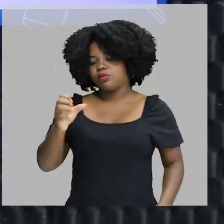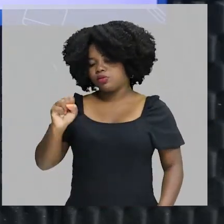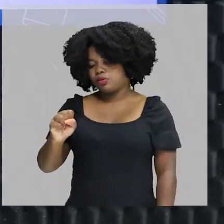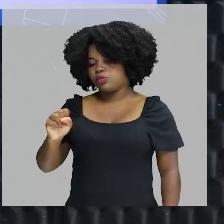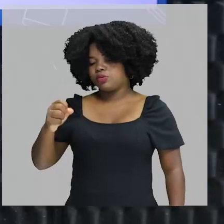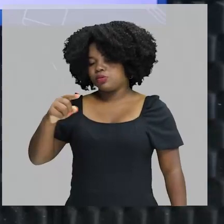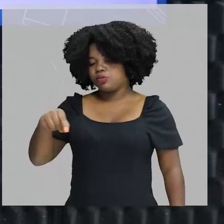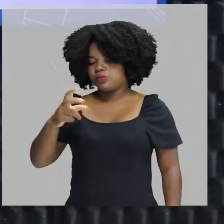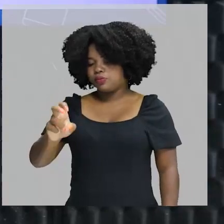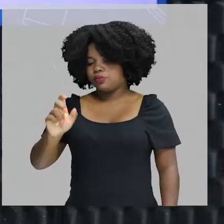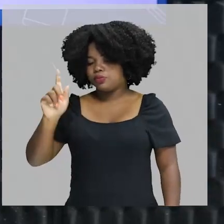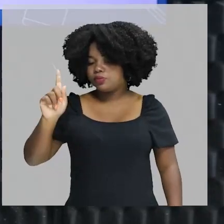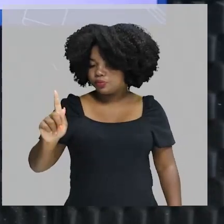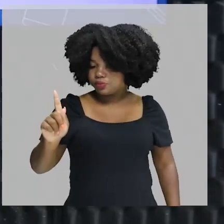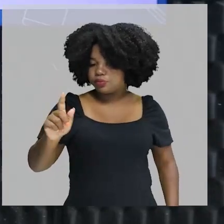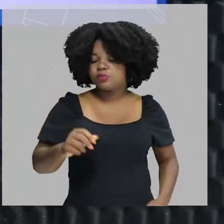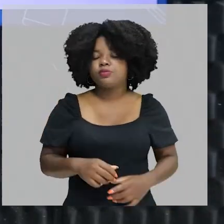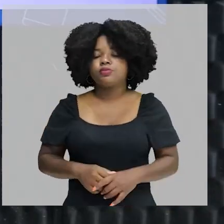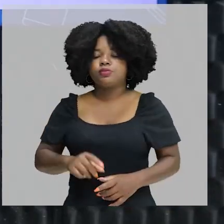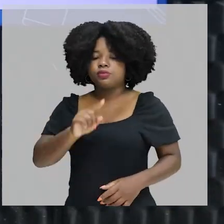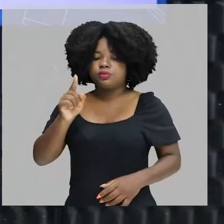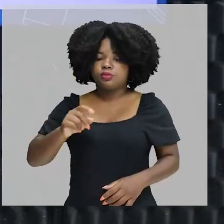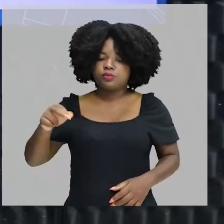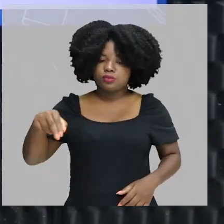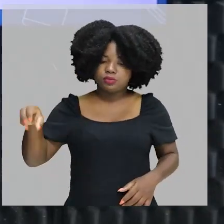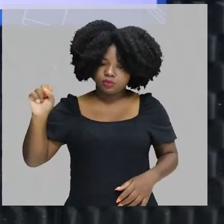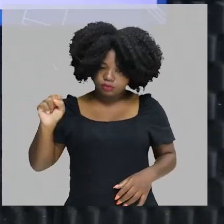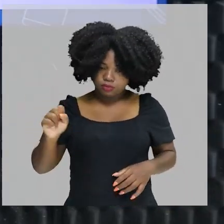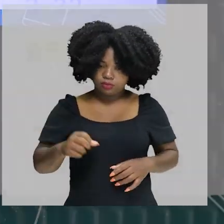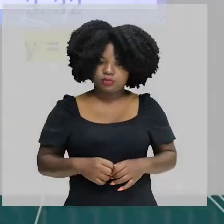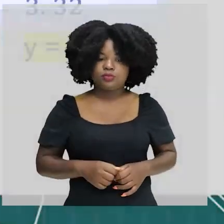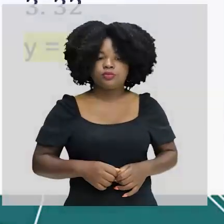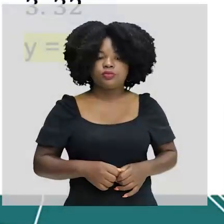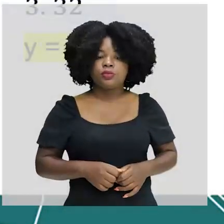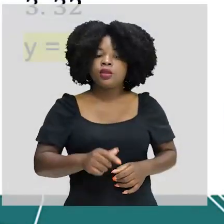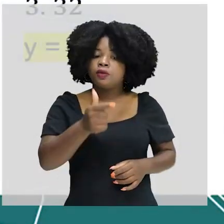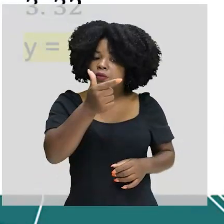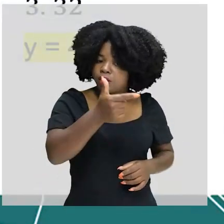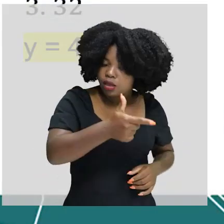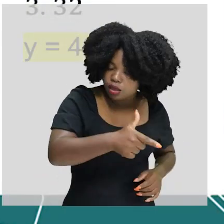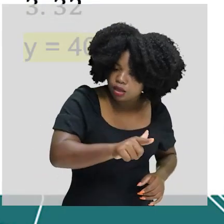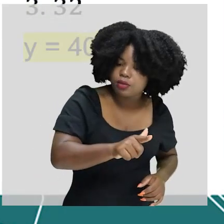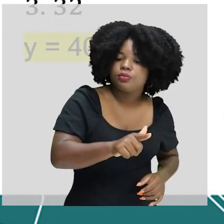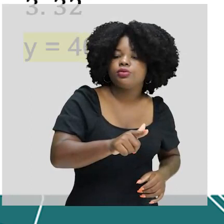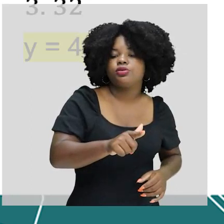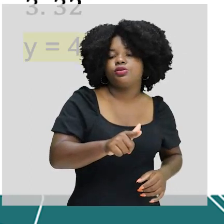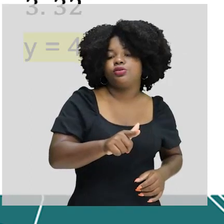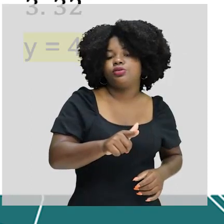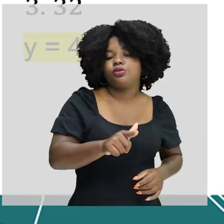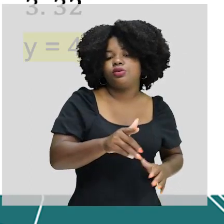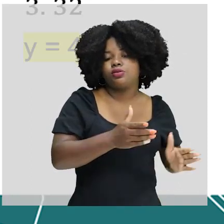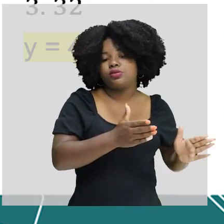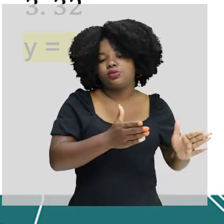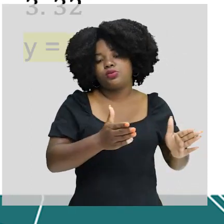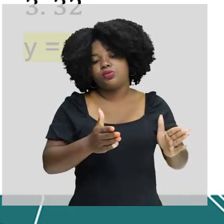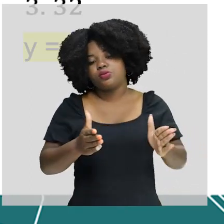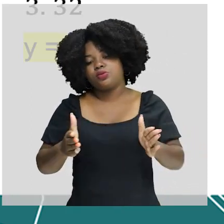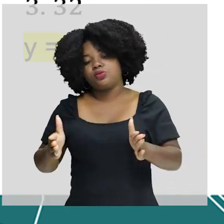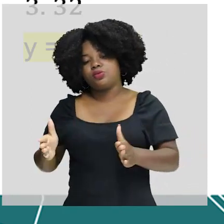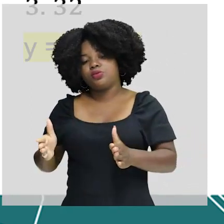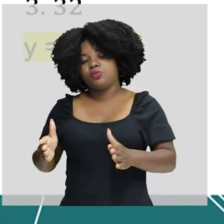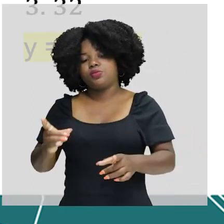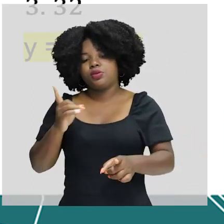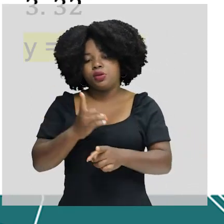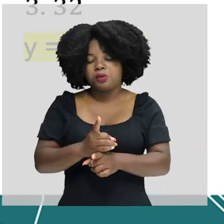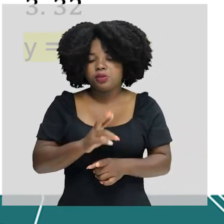48,5 gramas para o sulfeto de zinco. Vamos repetir esses procedimentos para determinarmos,